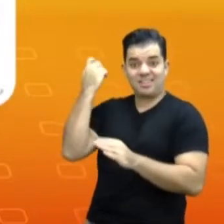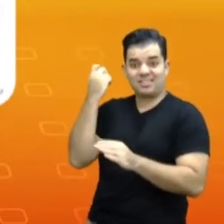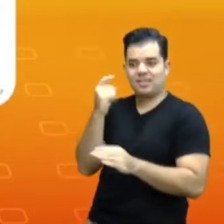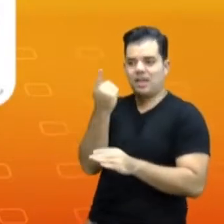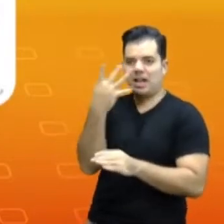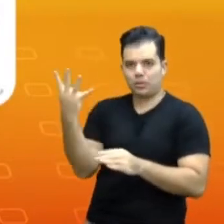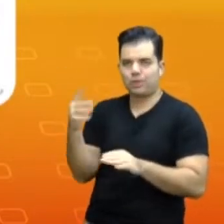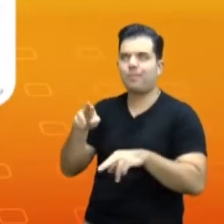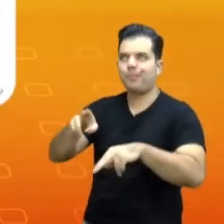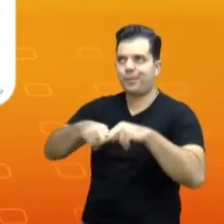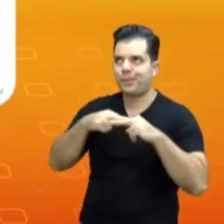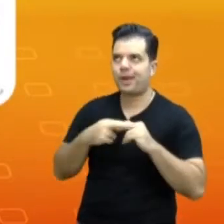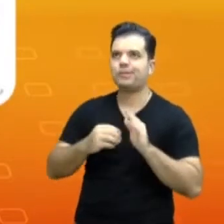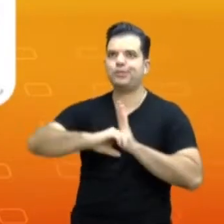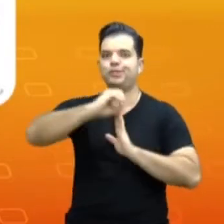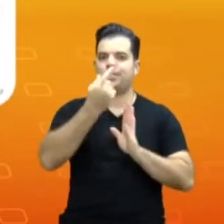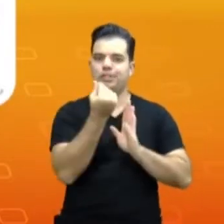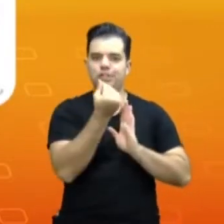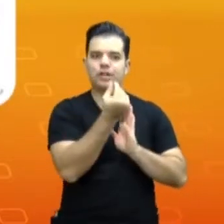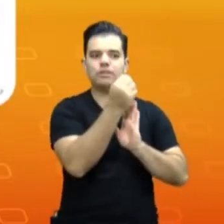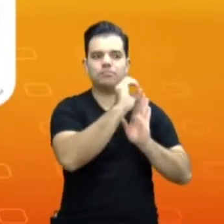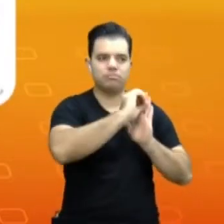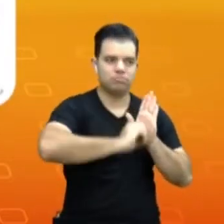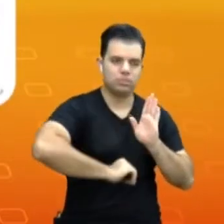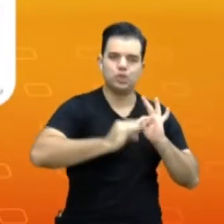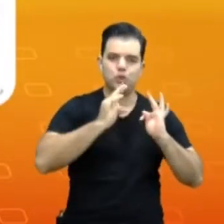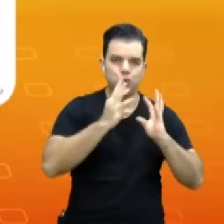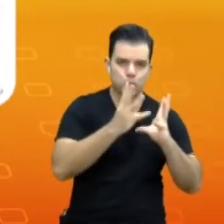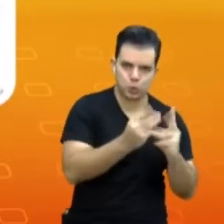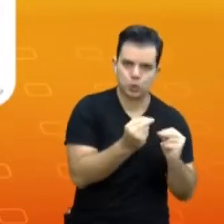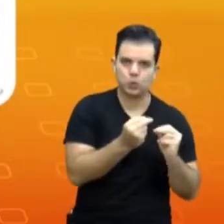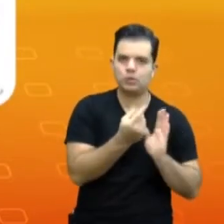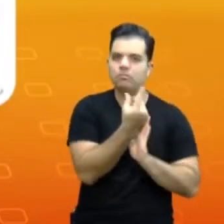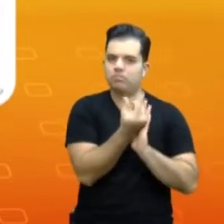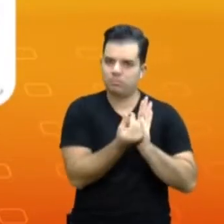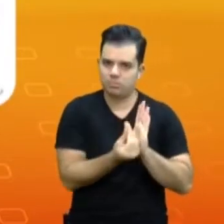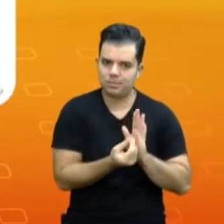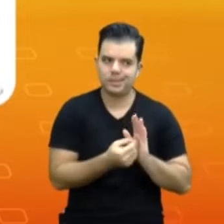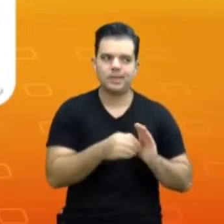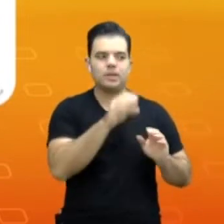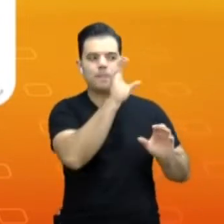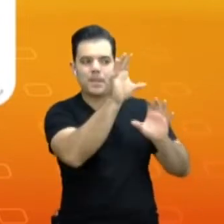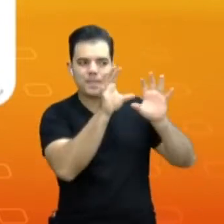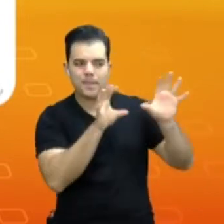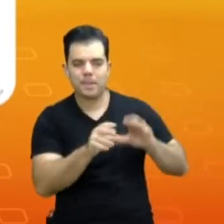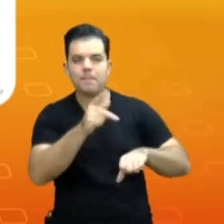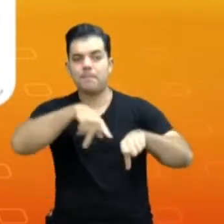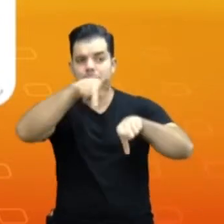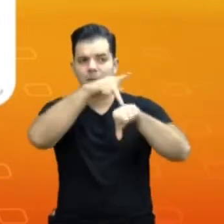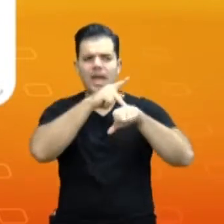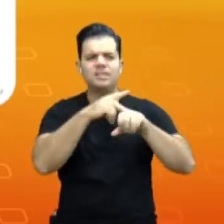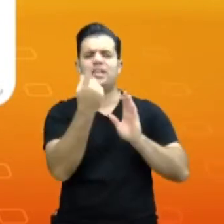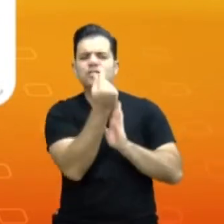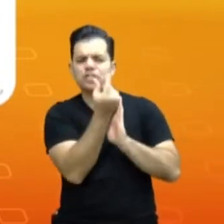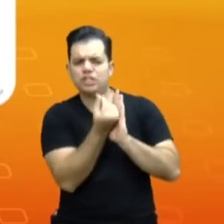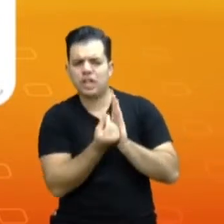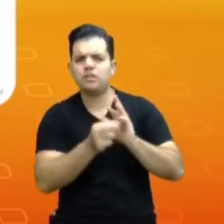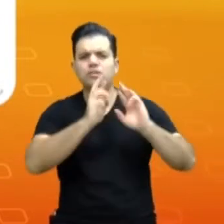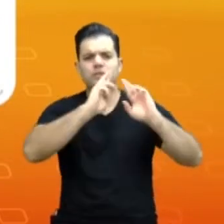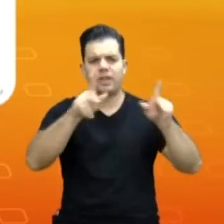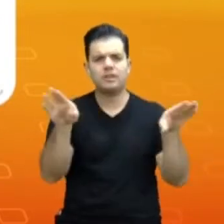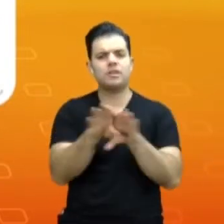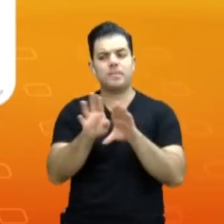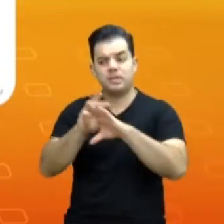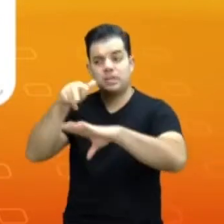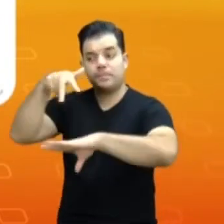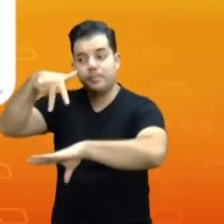por questões de orçamento, né, das emissoras, lembrando que cada país tem um orçamento diferente, tem uma presença